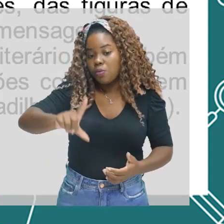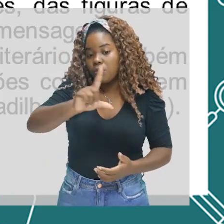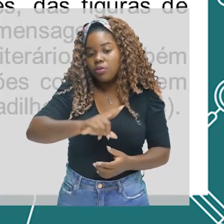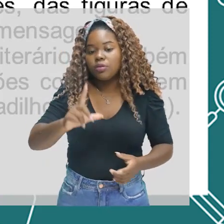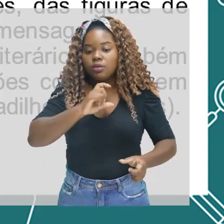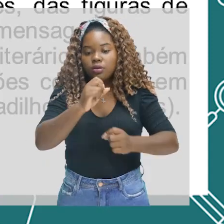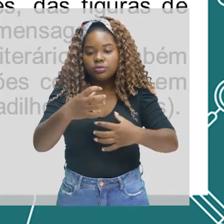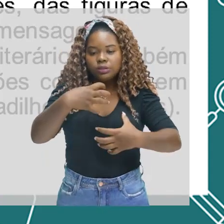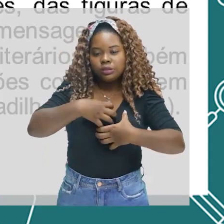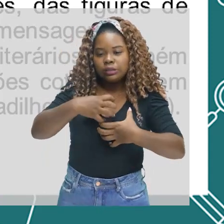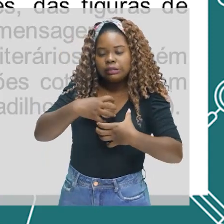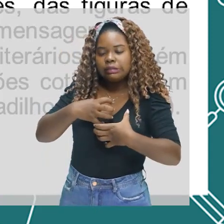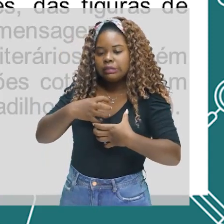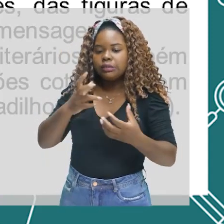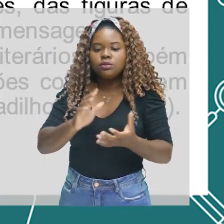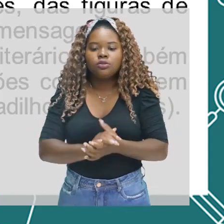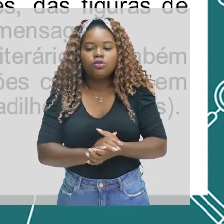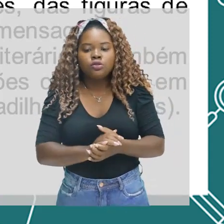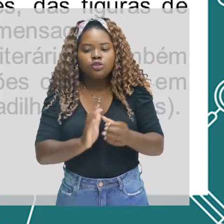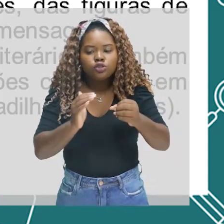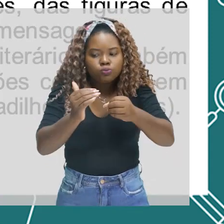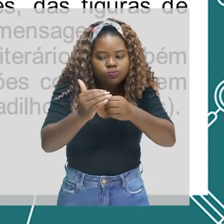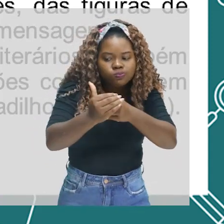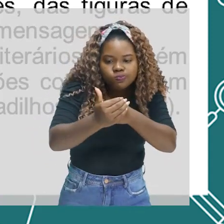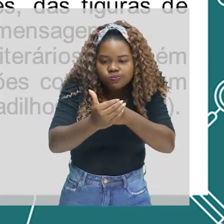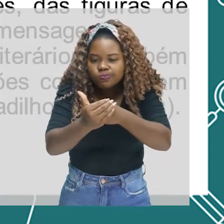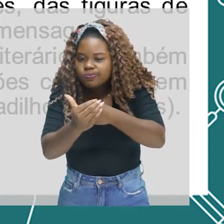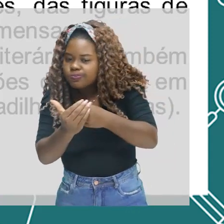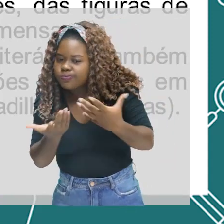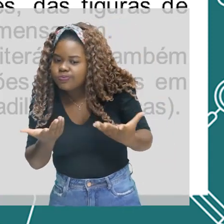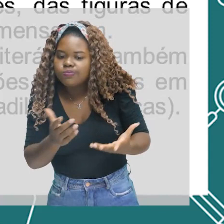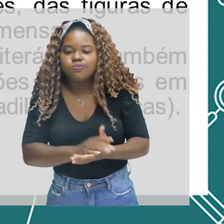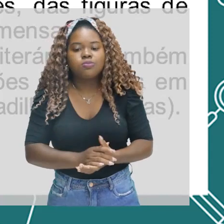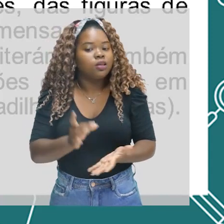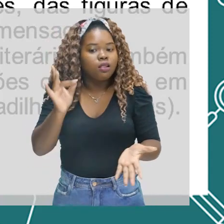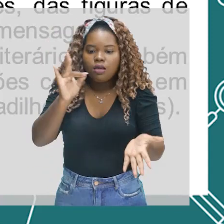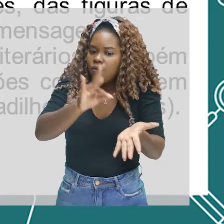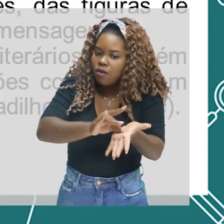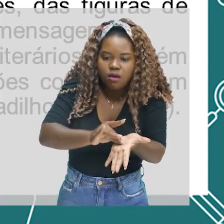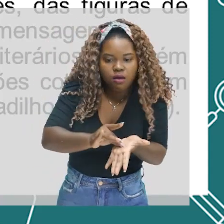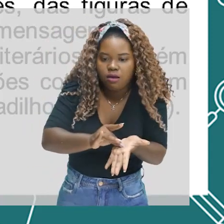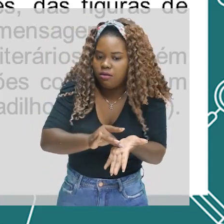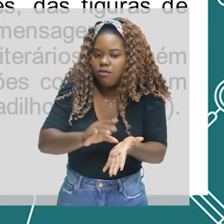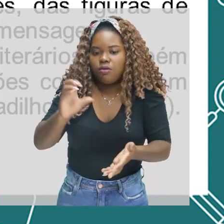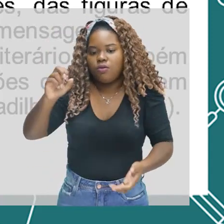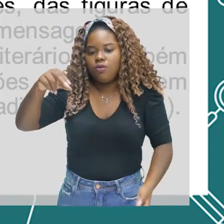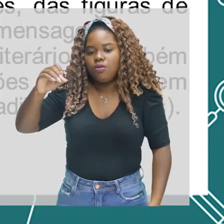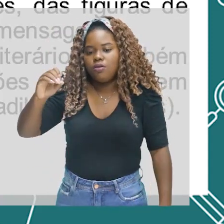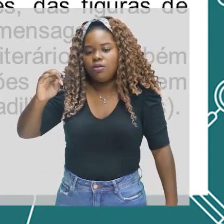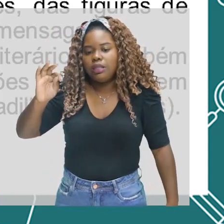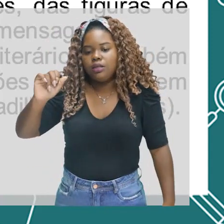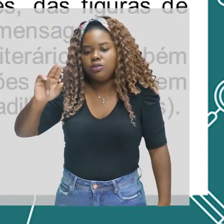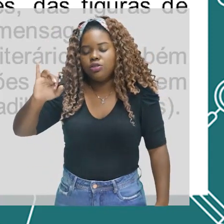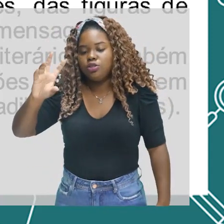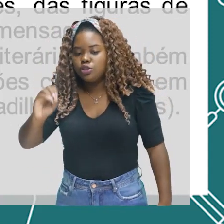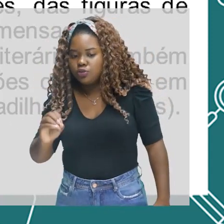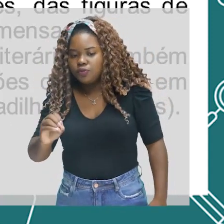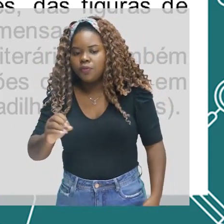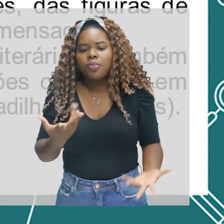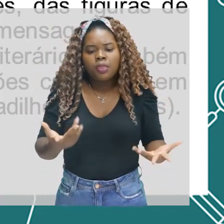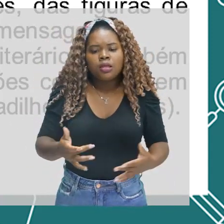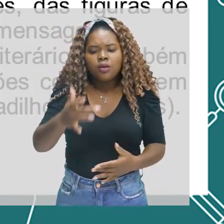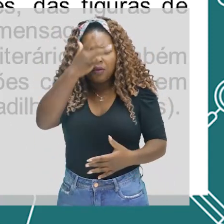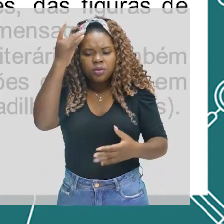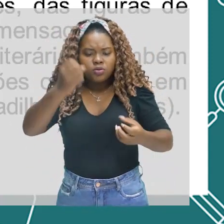do sentido conotativo das palavras. Nessa função, o emissor preocupa-se de que maneira a mensagem está